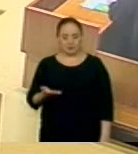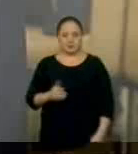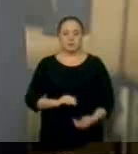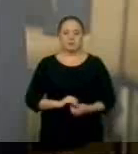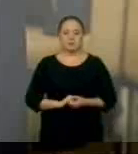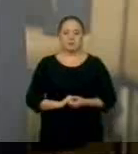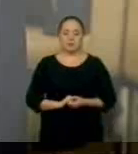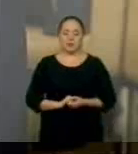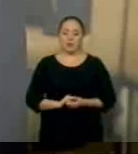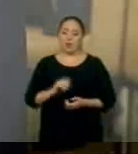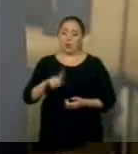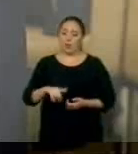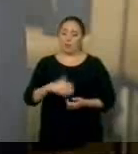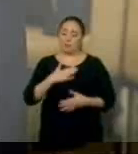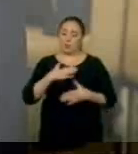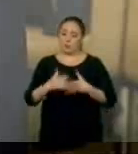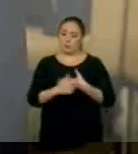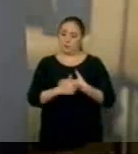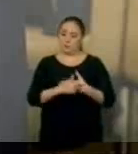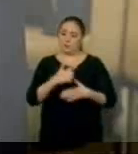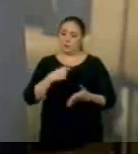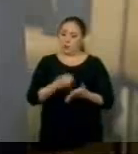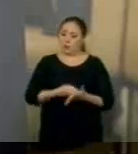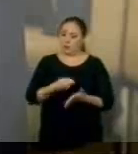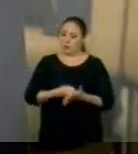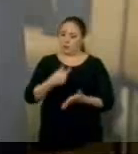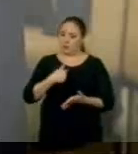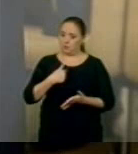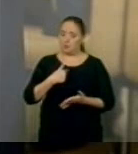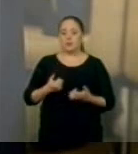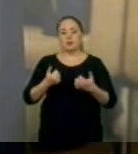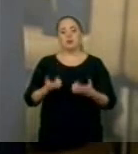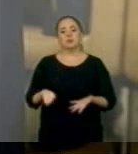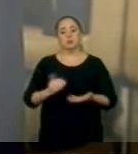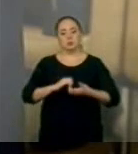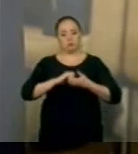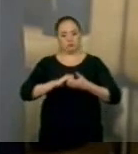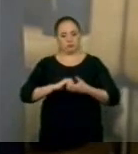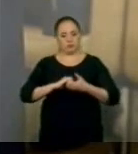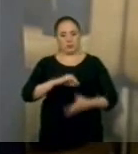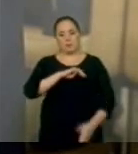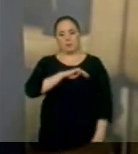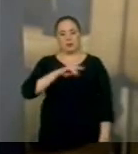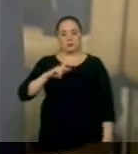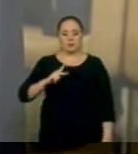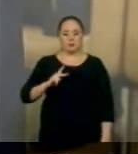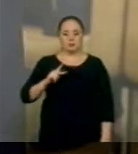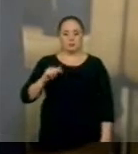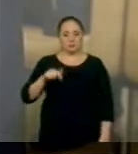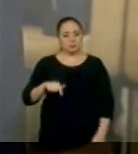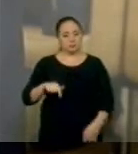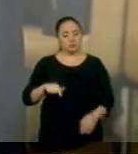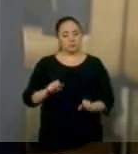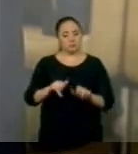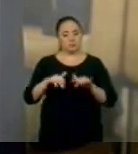Obrigação minha, desde o início, saudar o Ministério Público dessa tribuna, porque